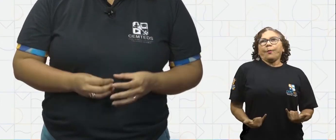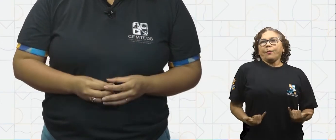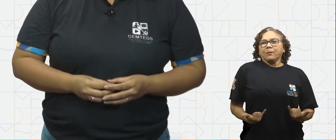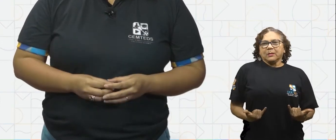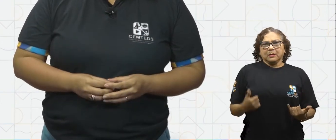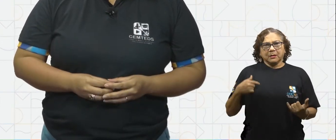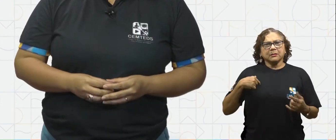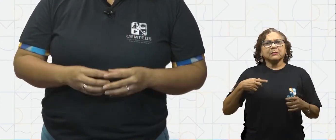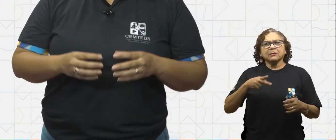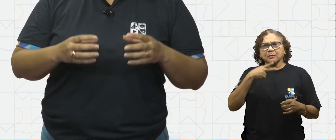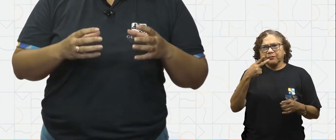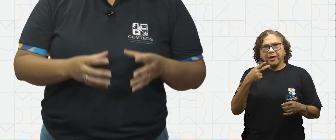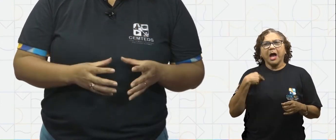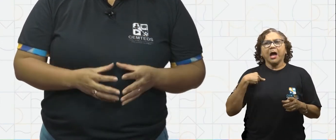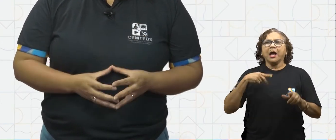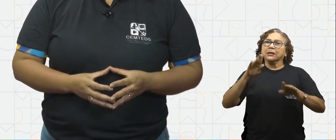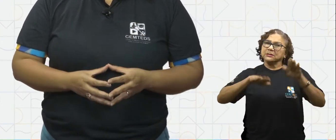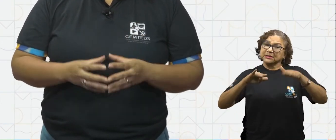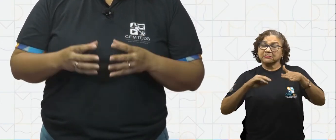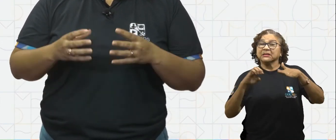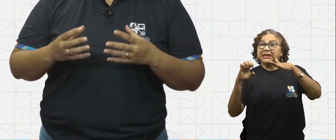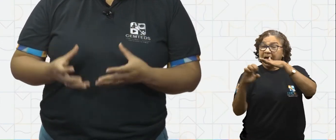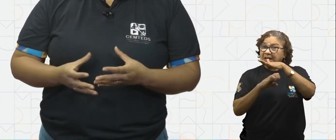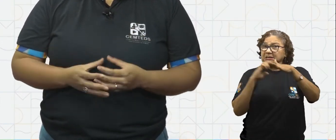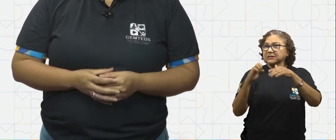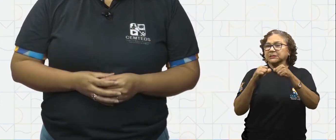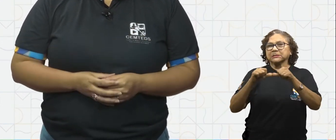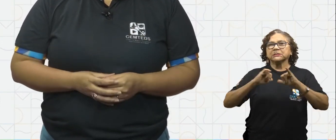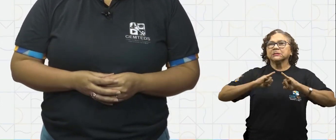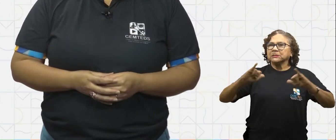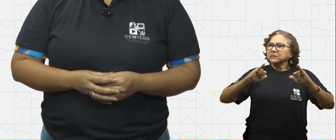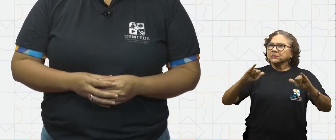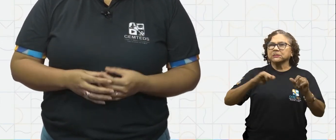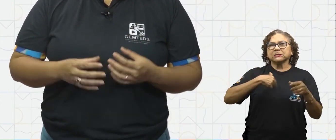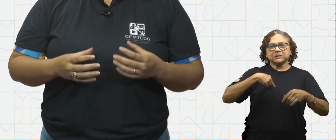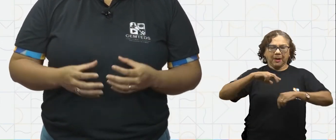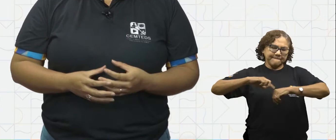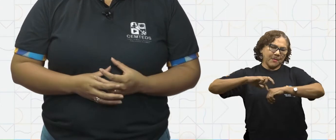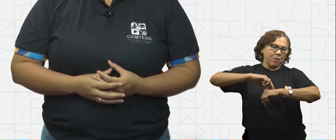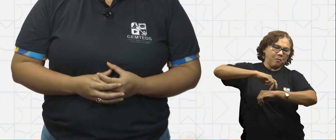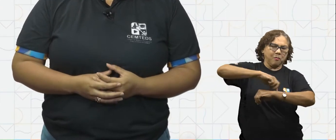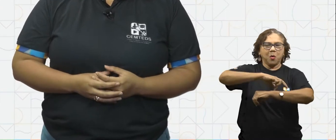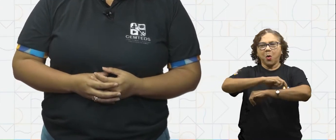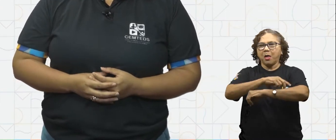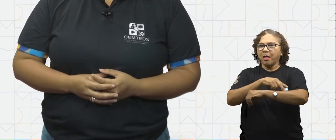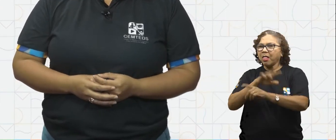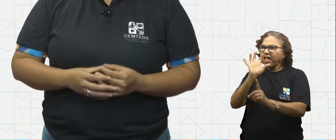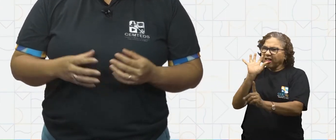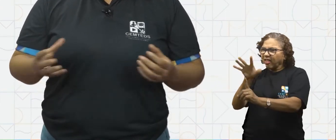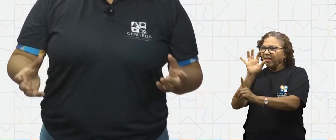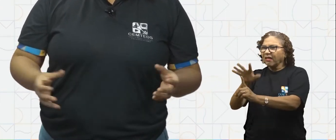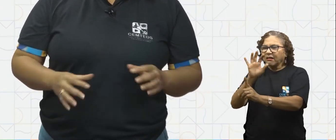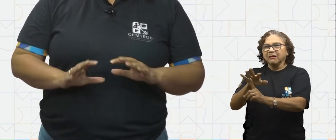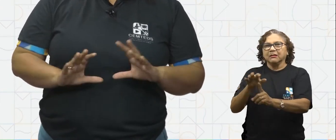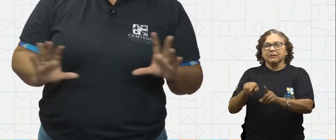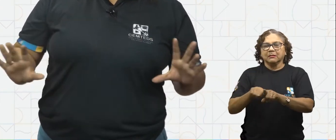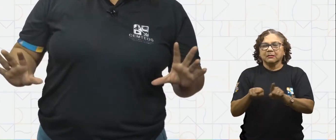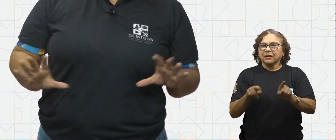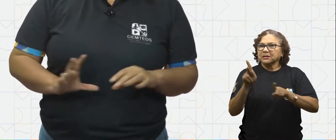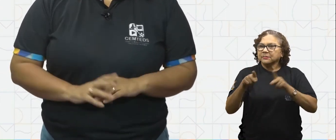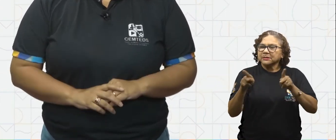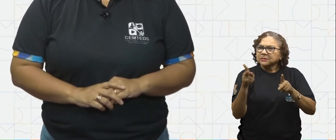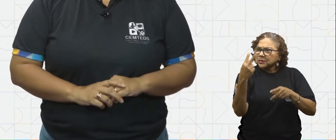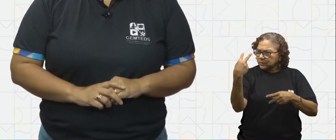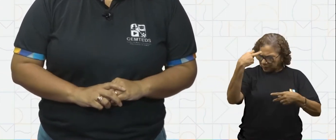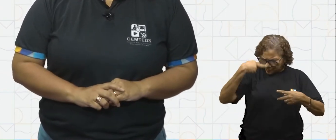Esse padrão é ditado pela indústria da moda e dos cosméticos para atender às necessidades das empresas. É a chamada ditadura